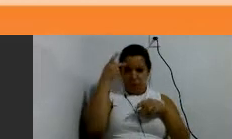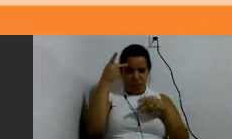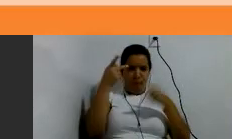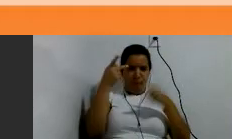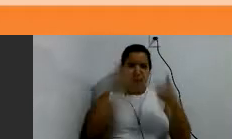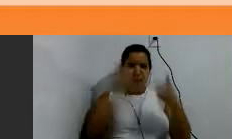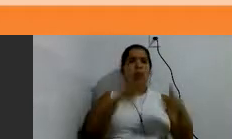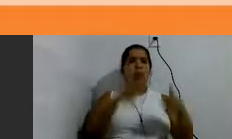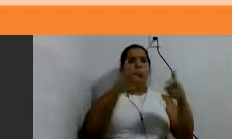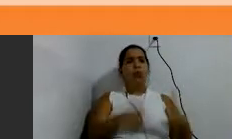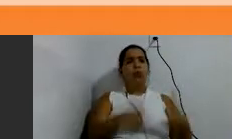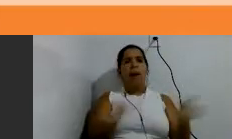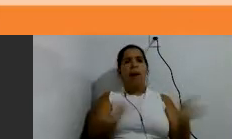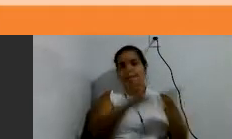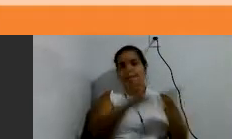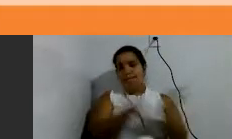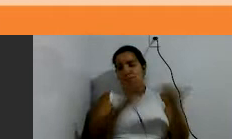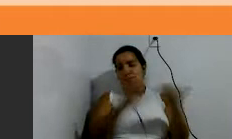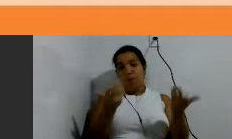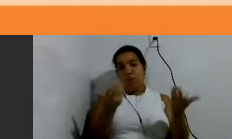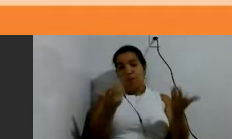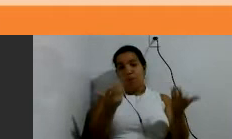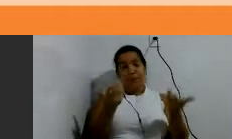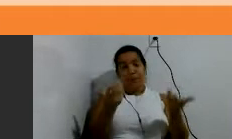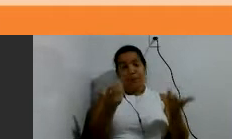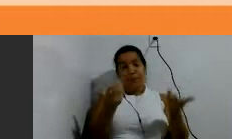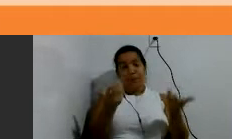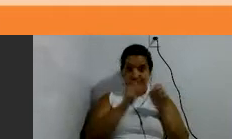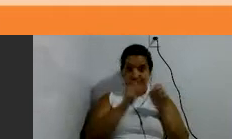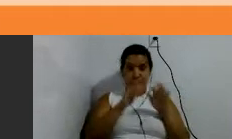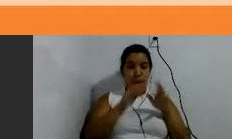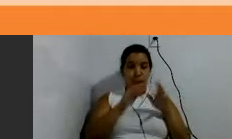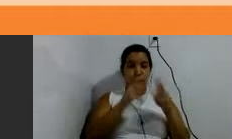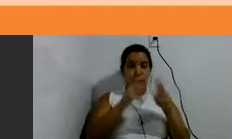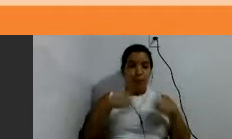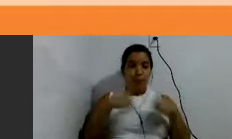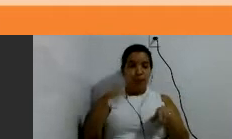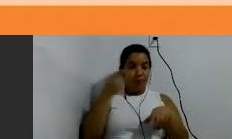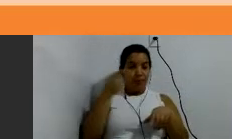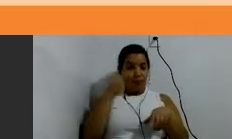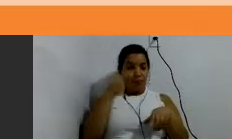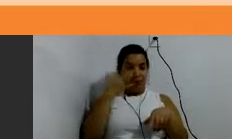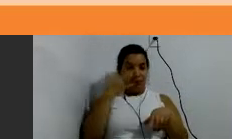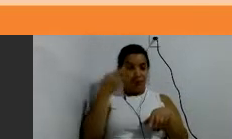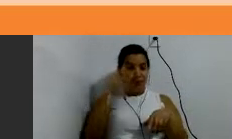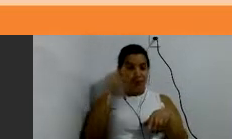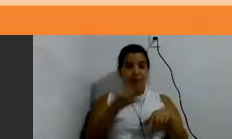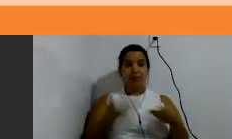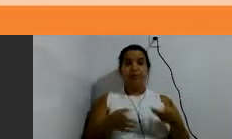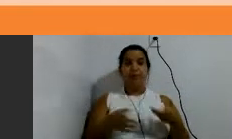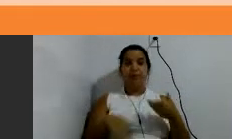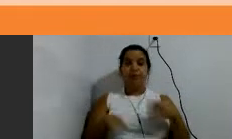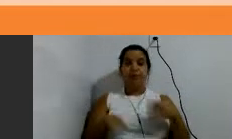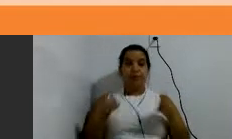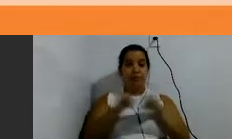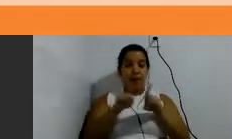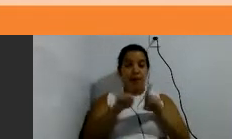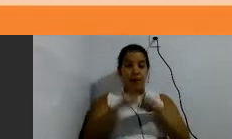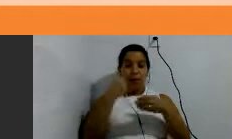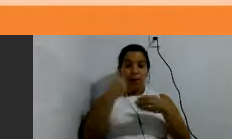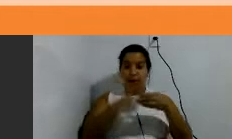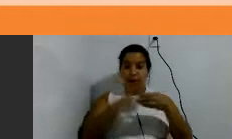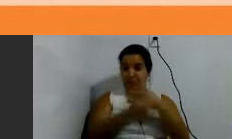uma região pobre. Então, isso tudo tem que ser levado em consideração. Até mesmo na cidade. A gente